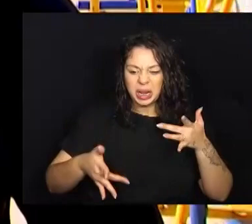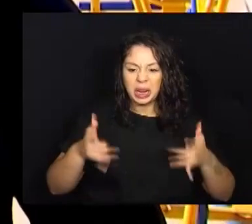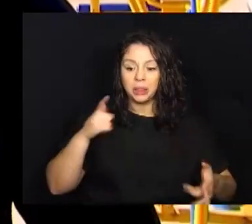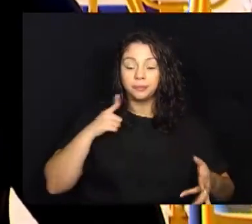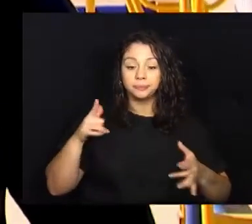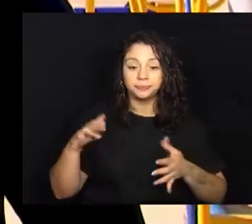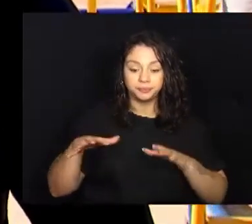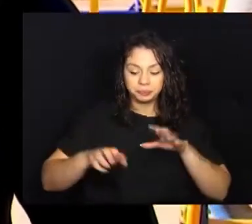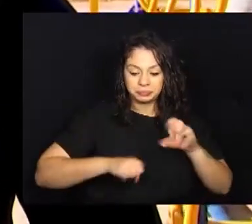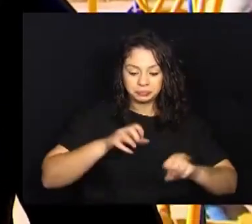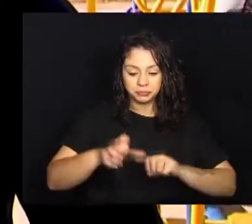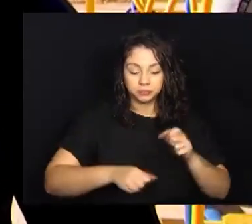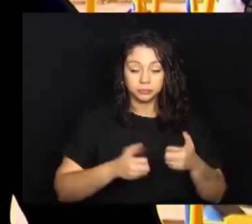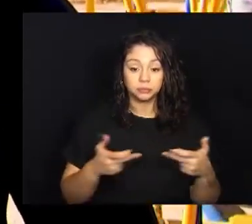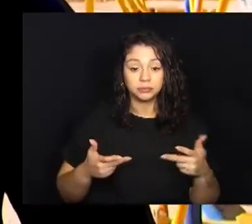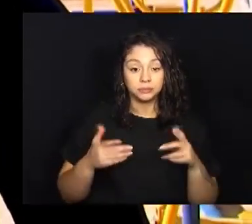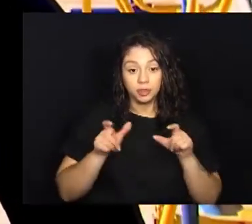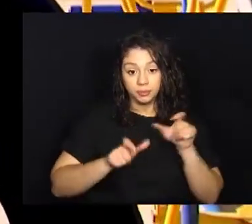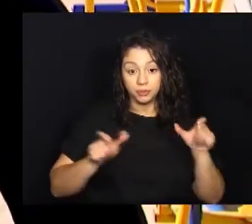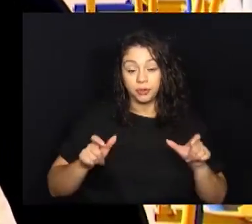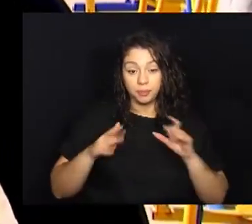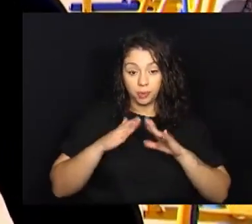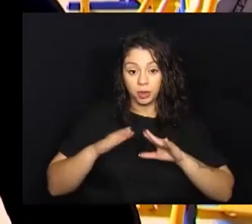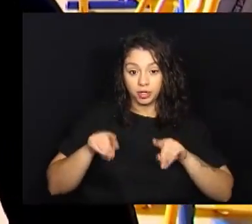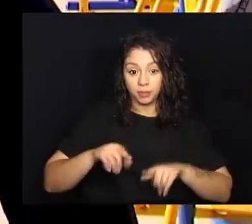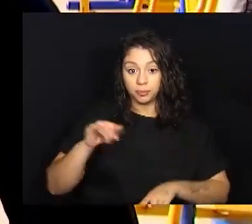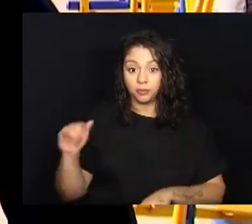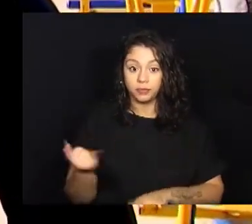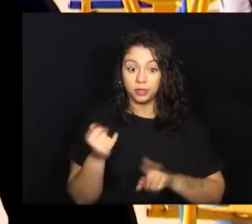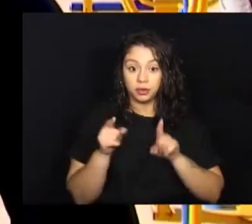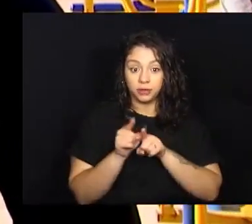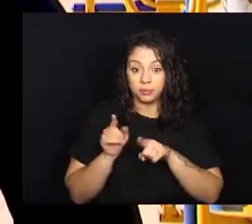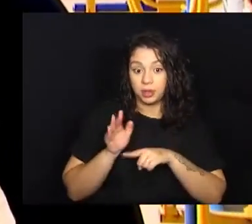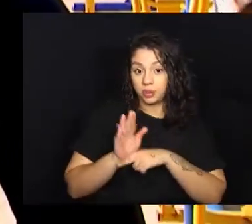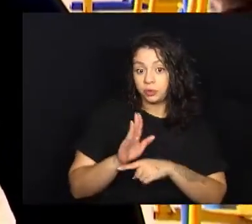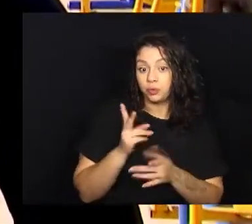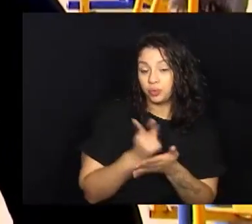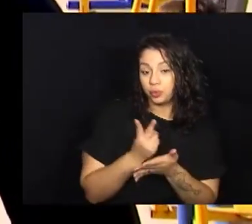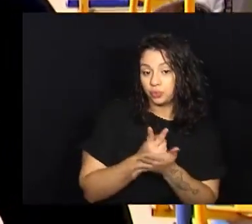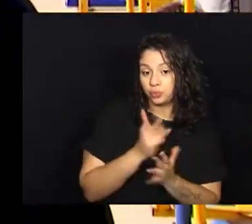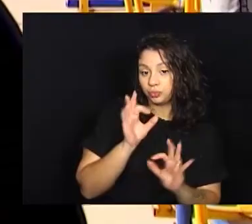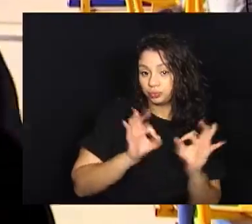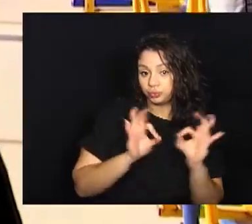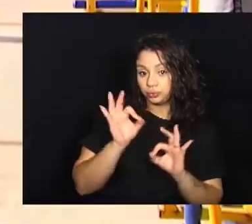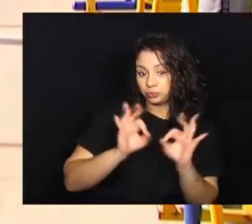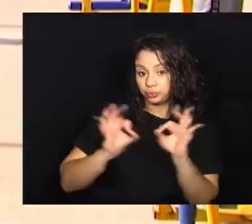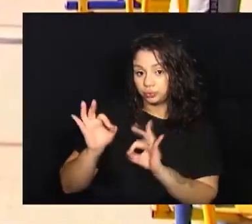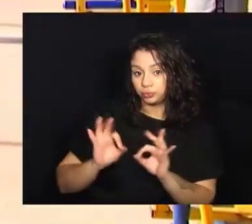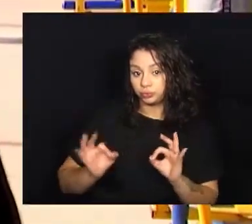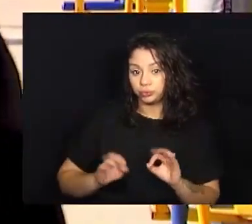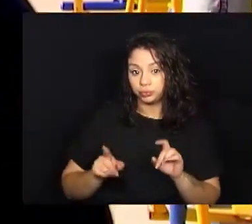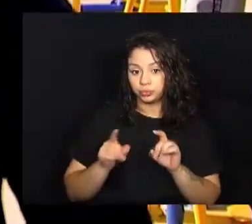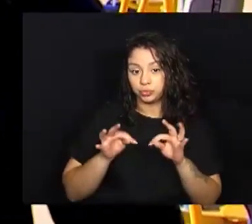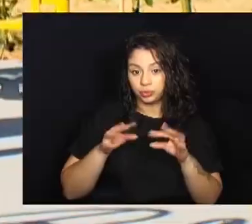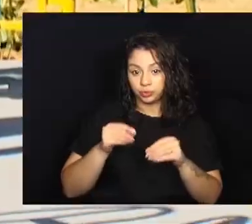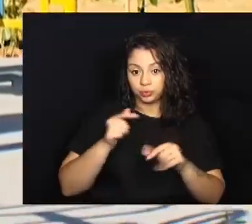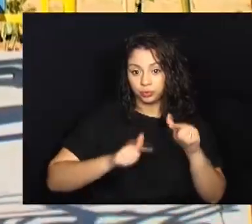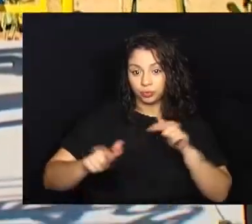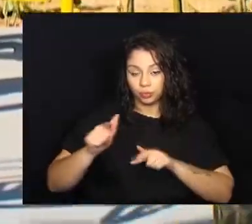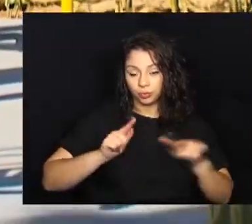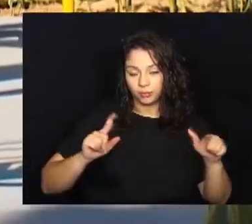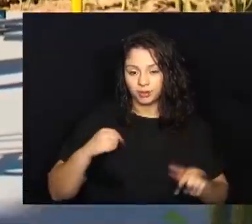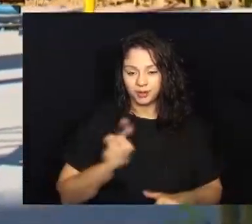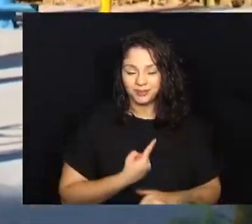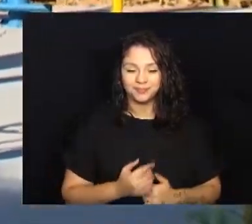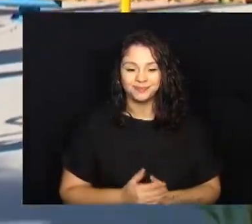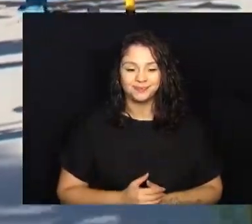os moradores aproveitem e também ajuda a gente a manter organizado, tudo limpinho pra gente. Com